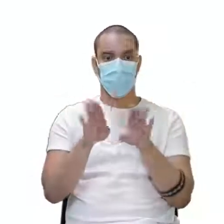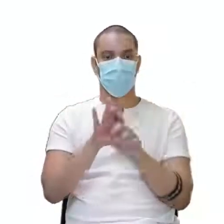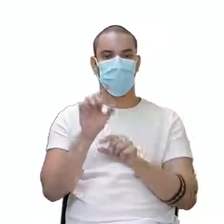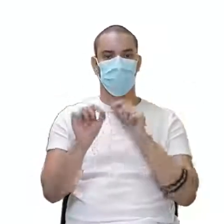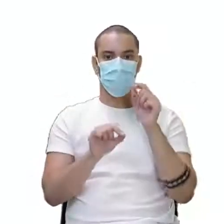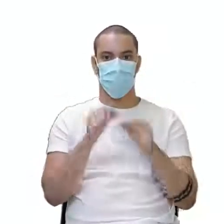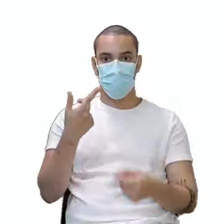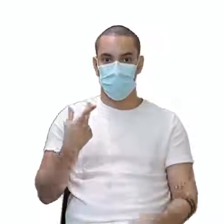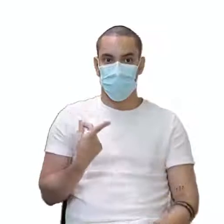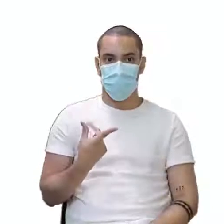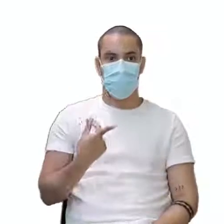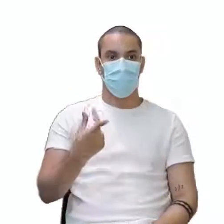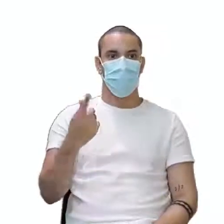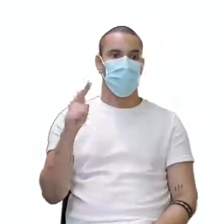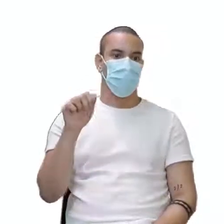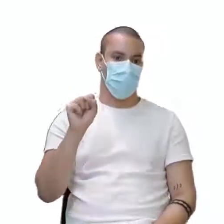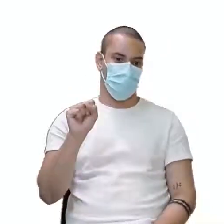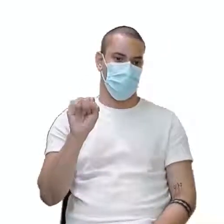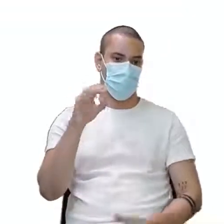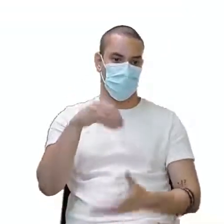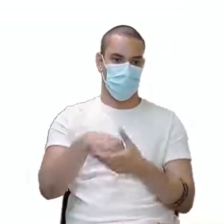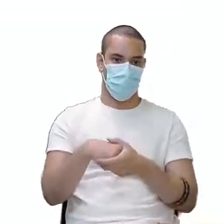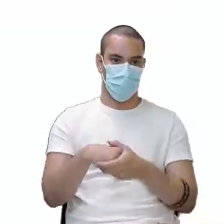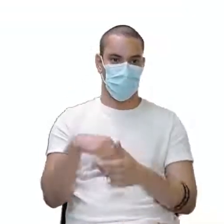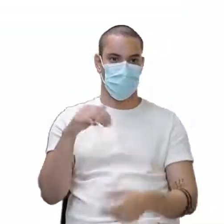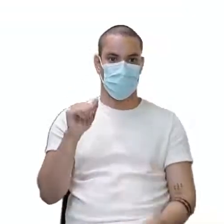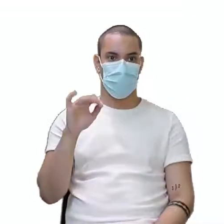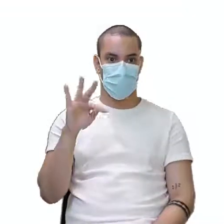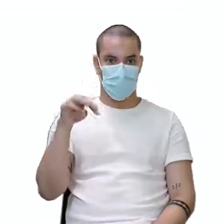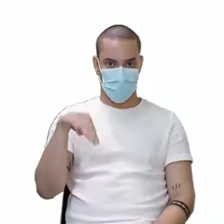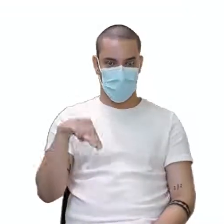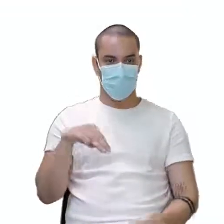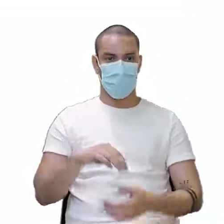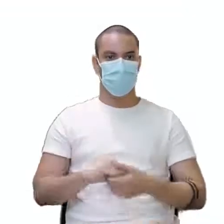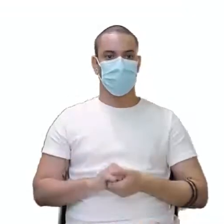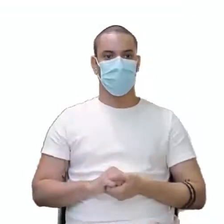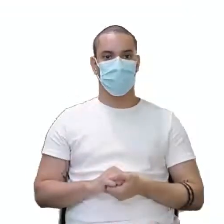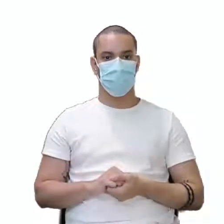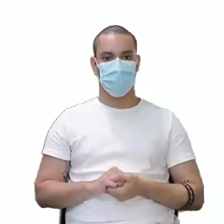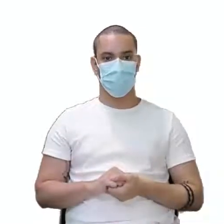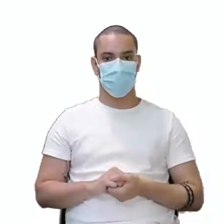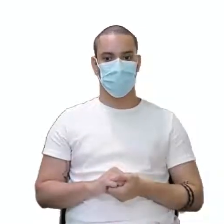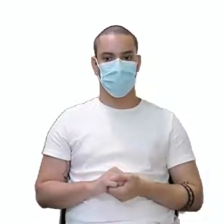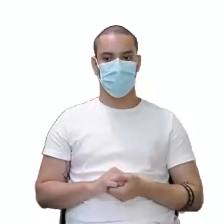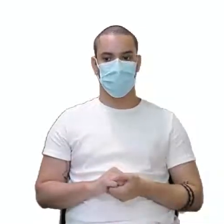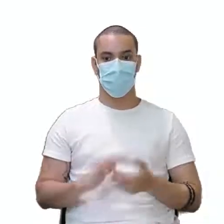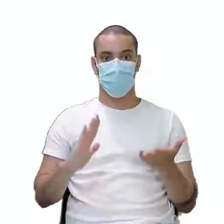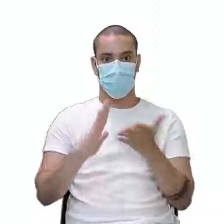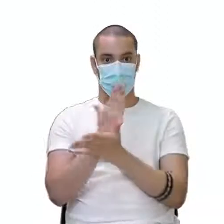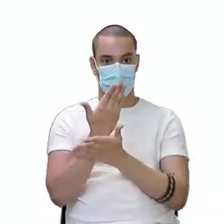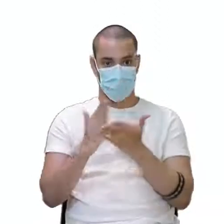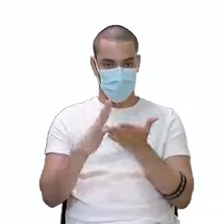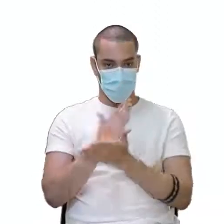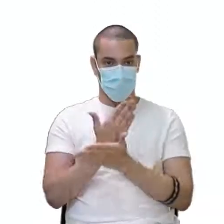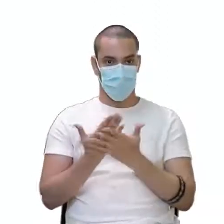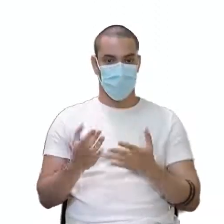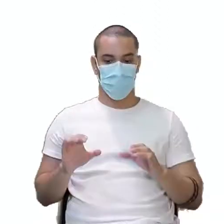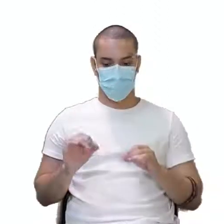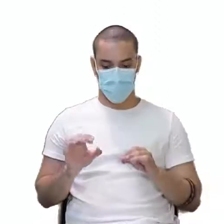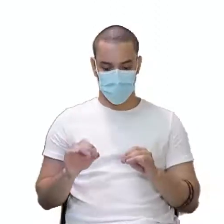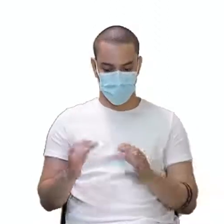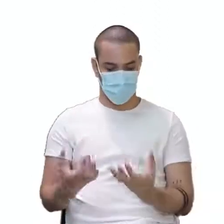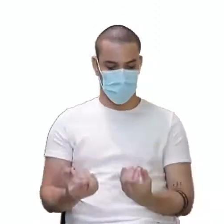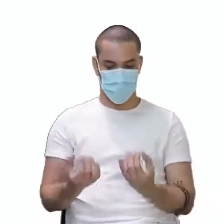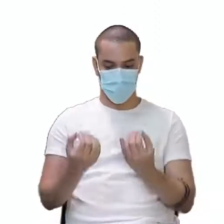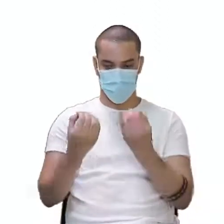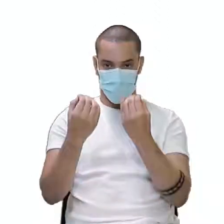a manutenção desse gás carbônico na atmosfera. Olha lá, como alguns fungos e bactérias são